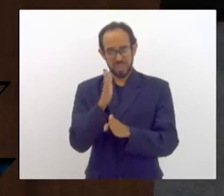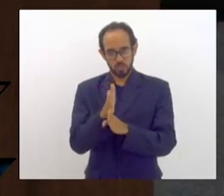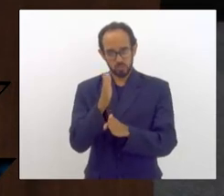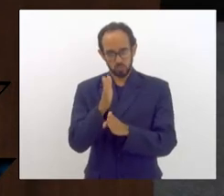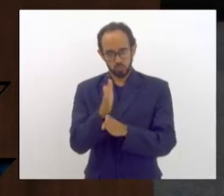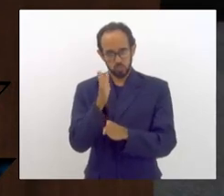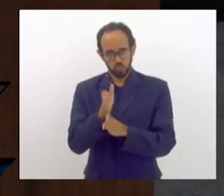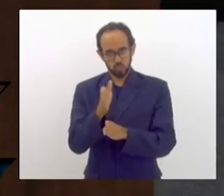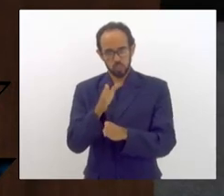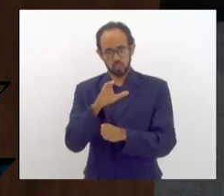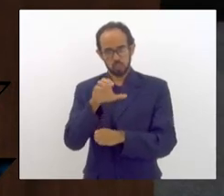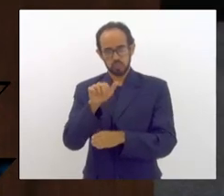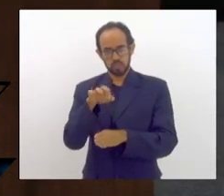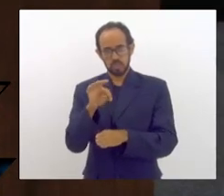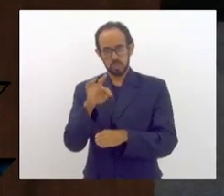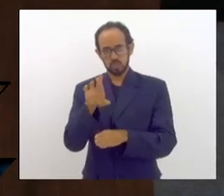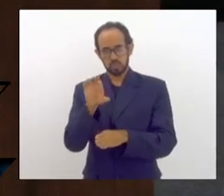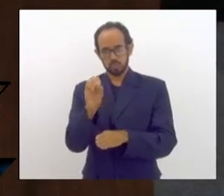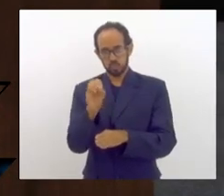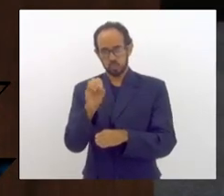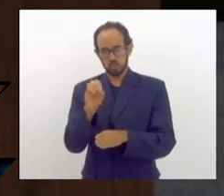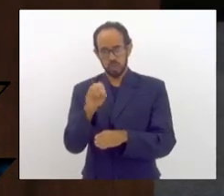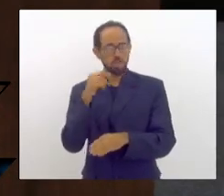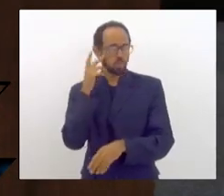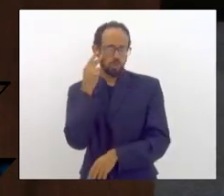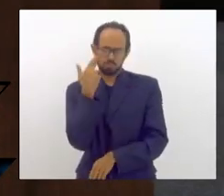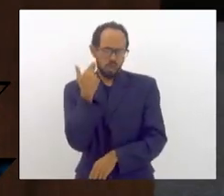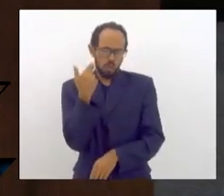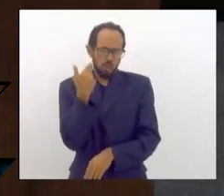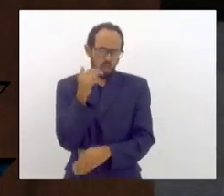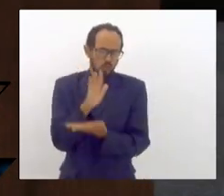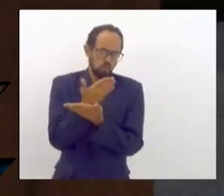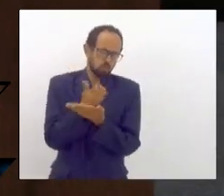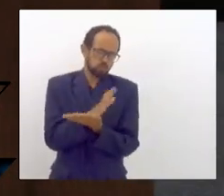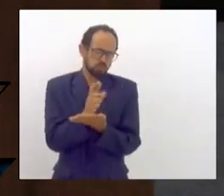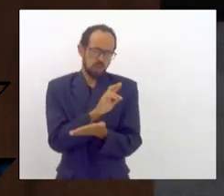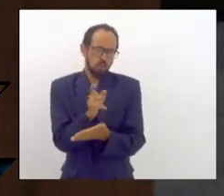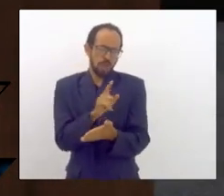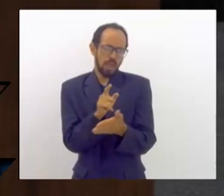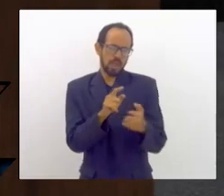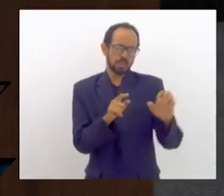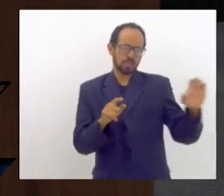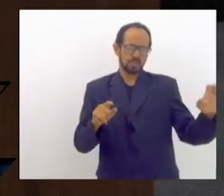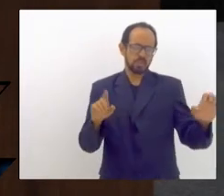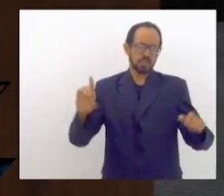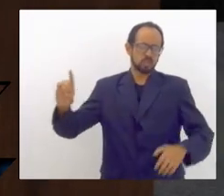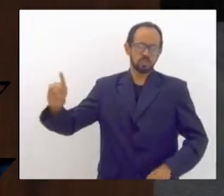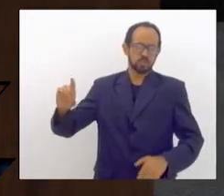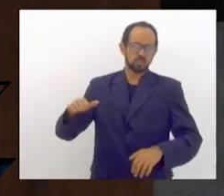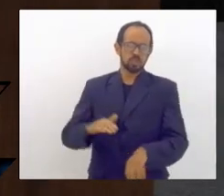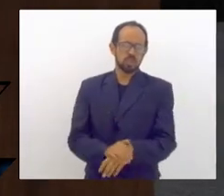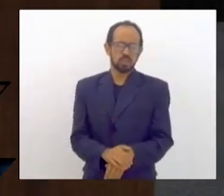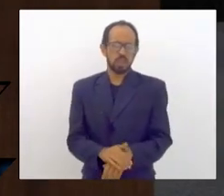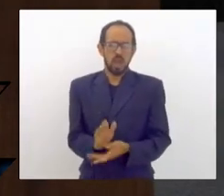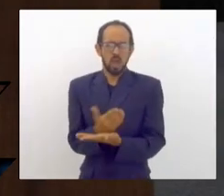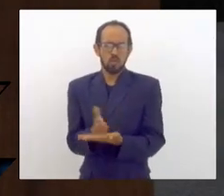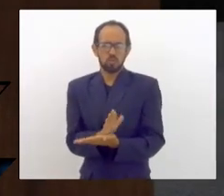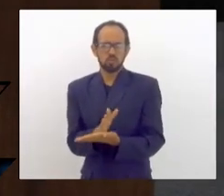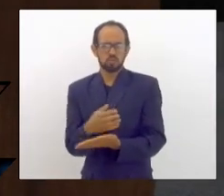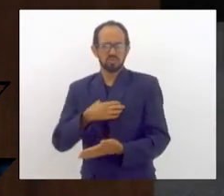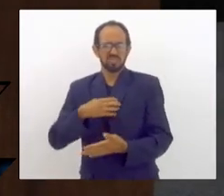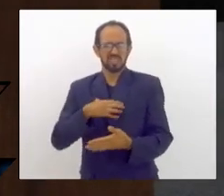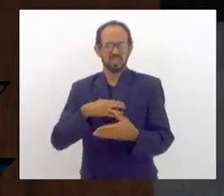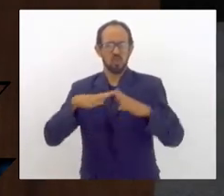república democrática, termos colegas de centro, não de esquerda e nem de direita, esse é um posicionamento da ciência política, muitos deles ficam